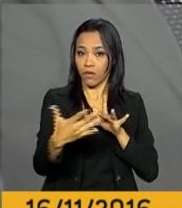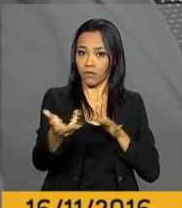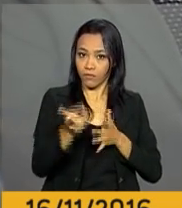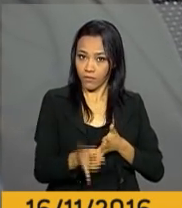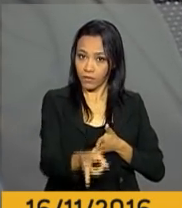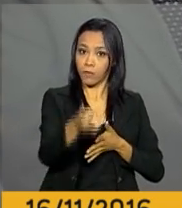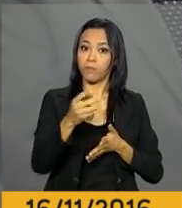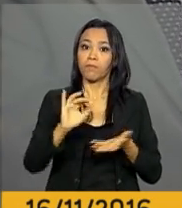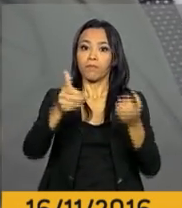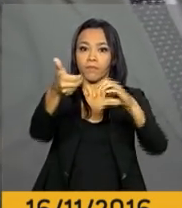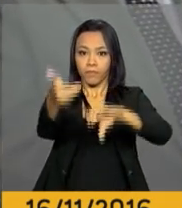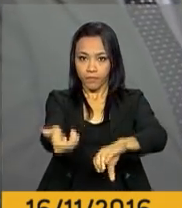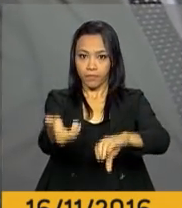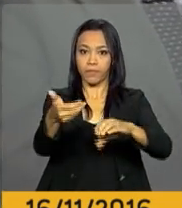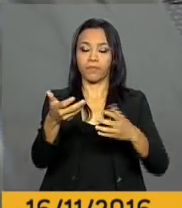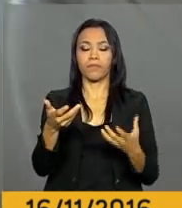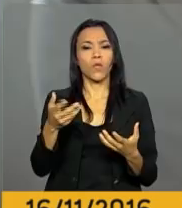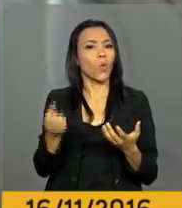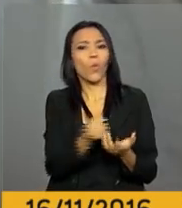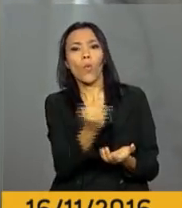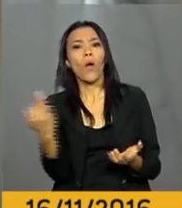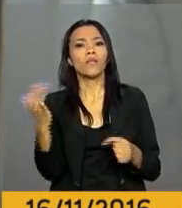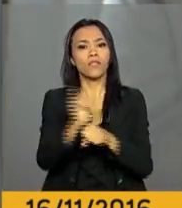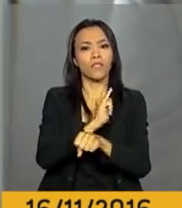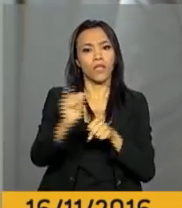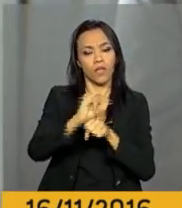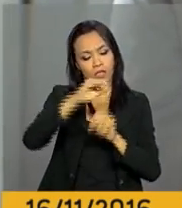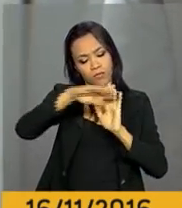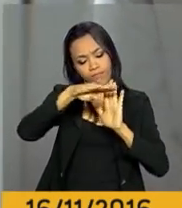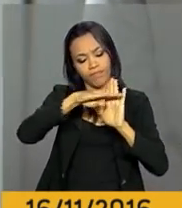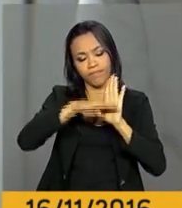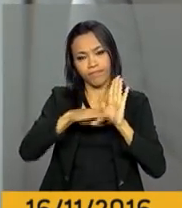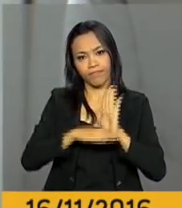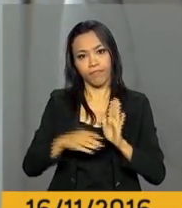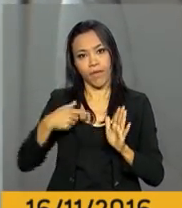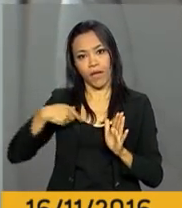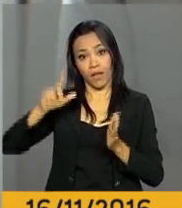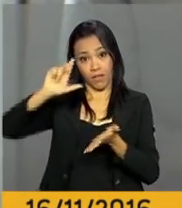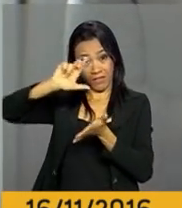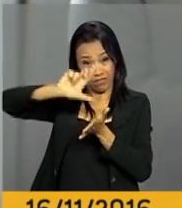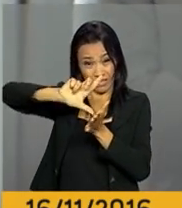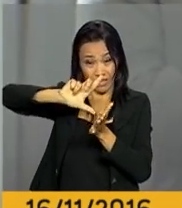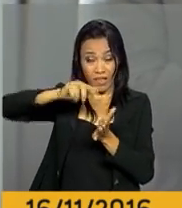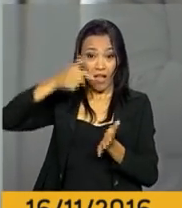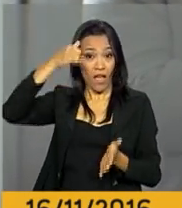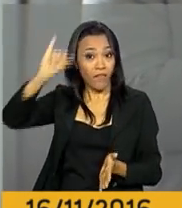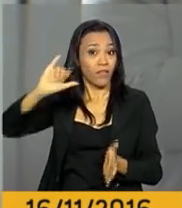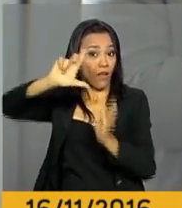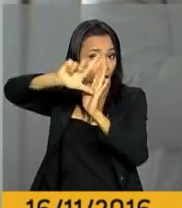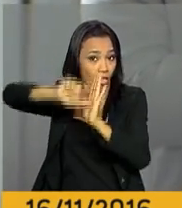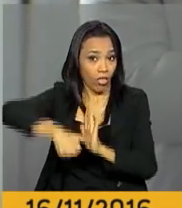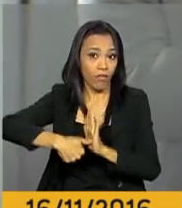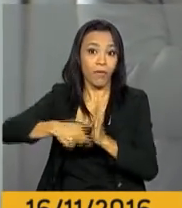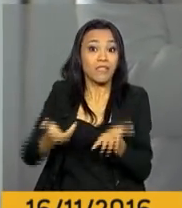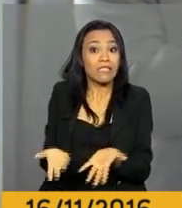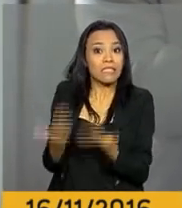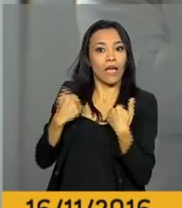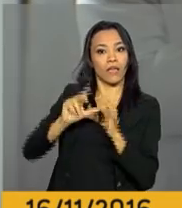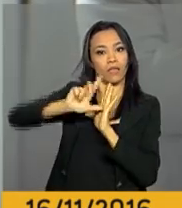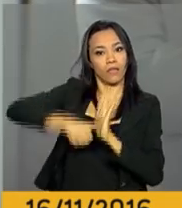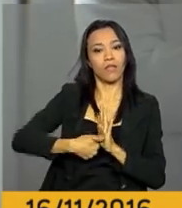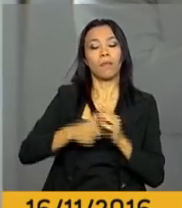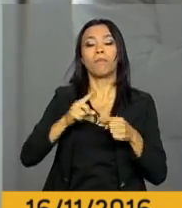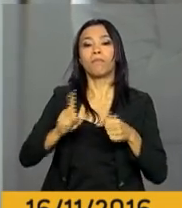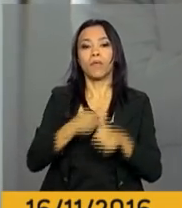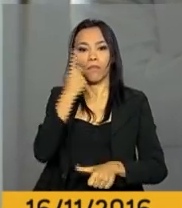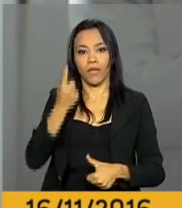Nacional. Quais são as medidas necessárias para sair da recessão? Certa e seguramente, em primeiro lugar, o teto de